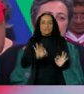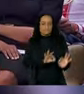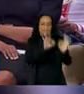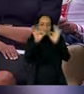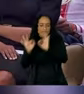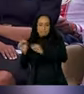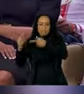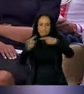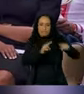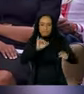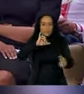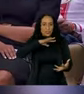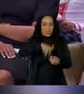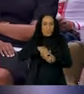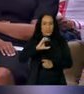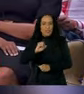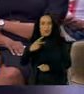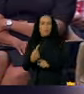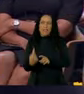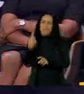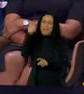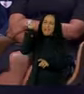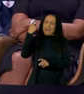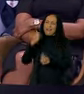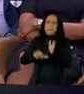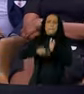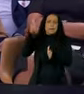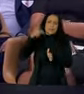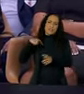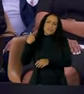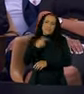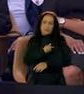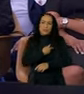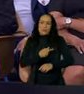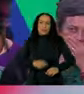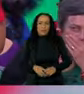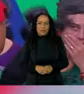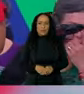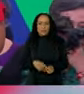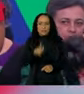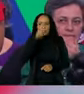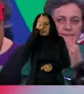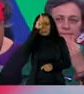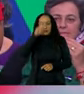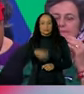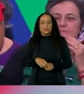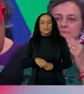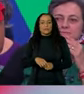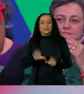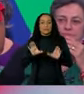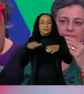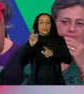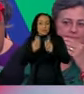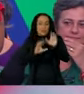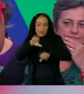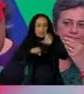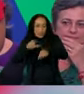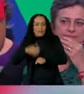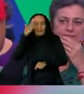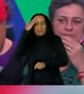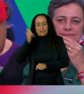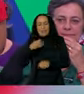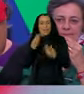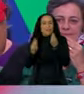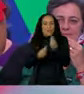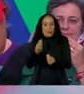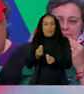discussões internacionais de COP desde Copenhague, a primeira vez que a gente foi, os trabalhadores catadores, e a gente sabe qual o